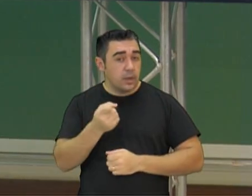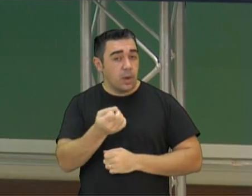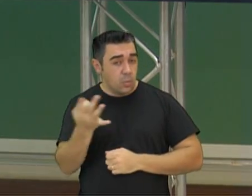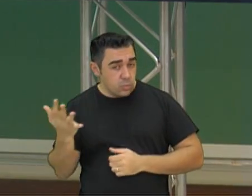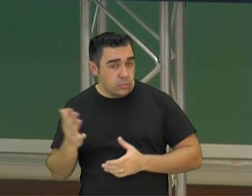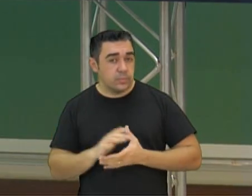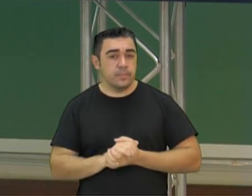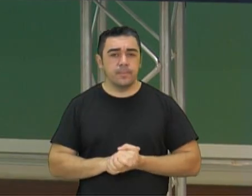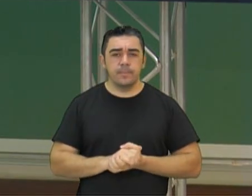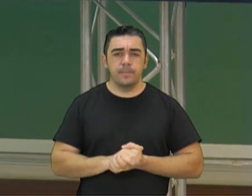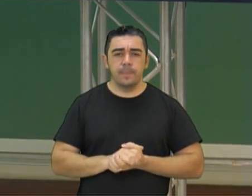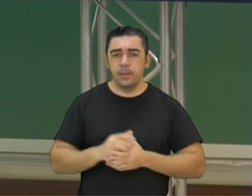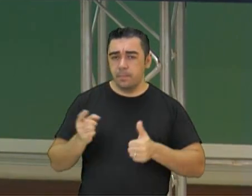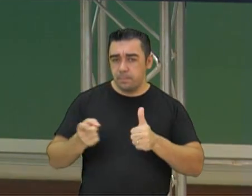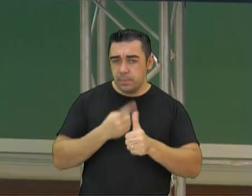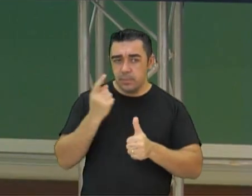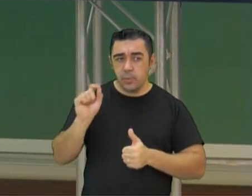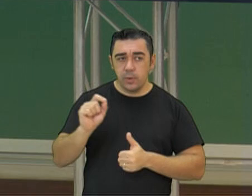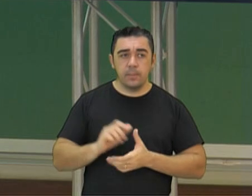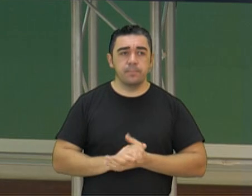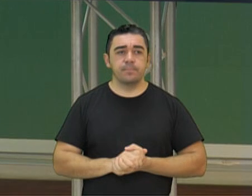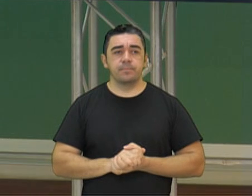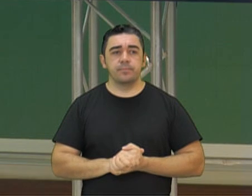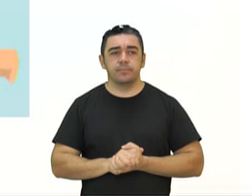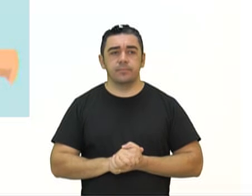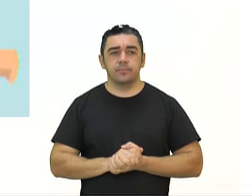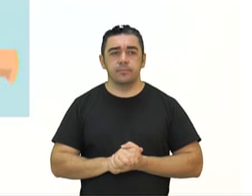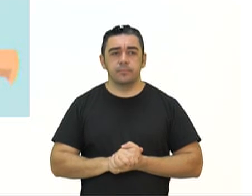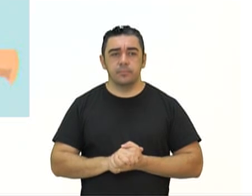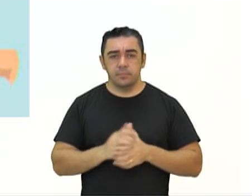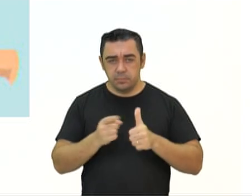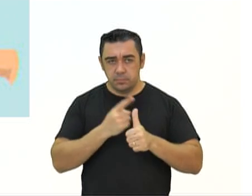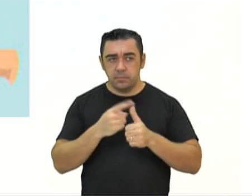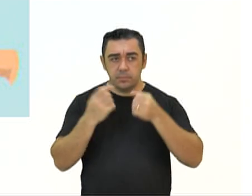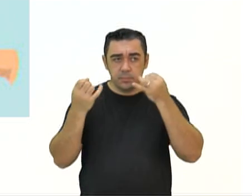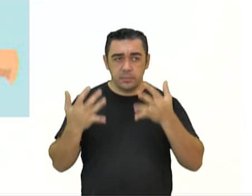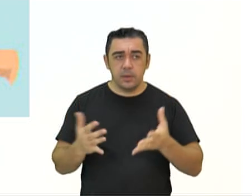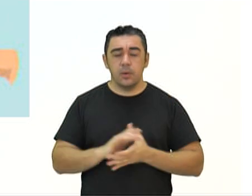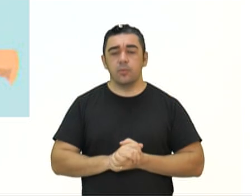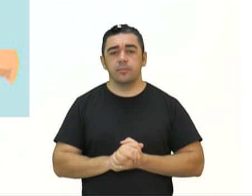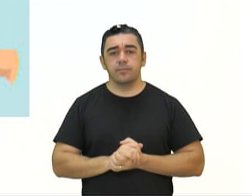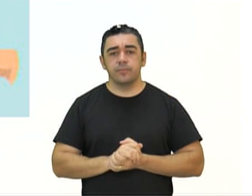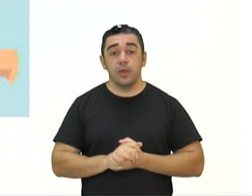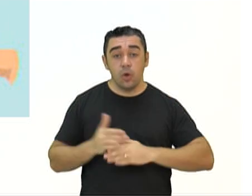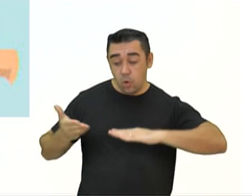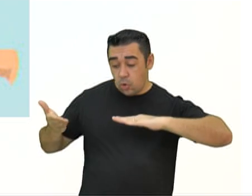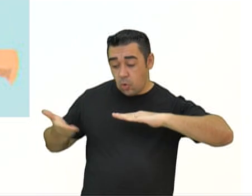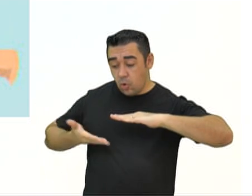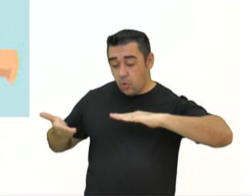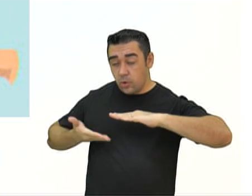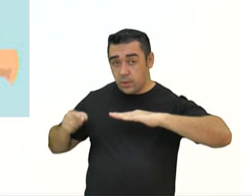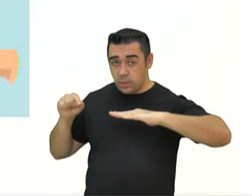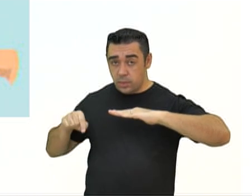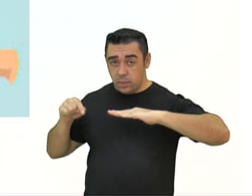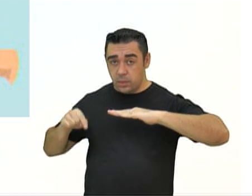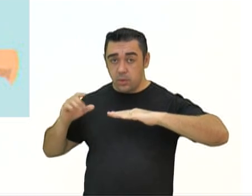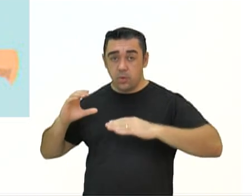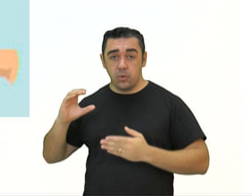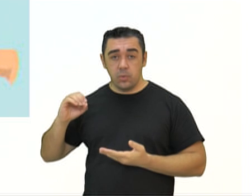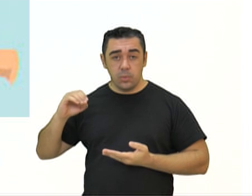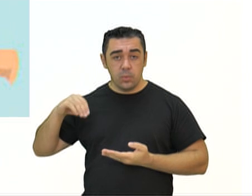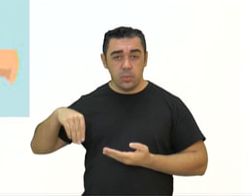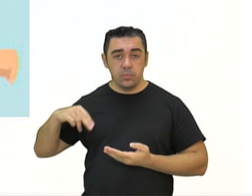alguns, tá? Então, o primeiro que eu vou colocar aqui é o Pilates contemporâneo.